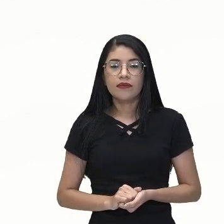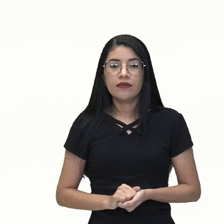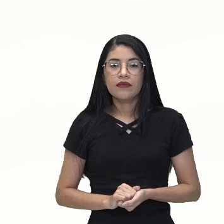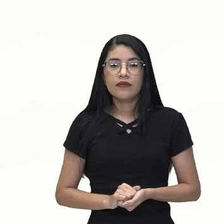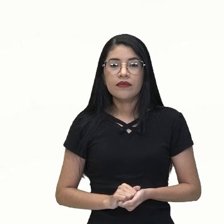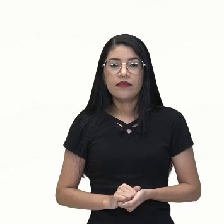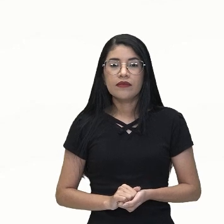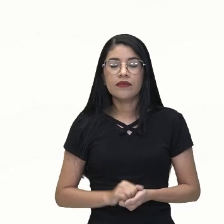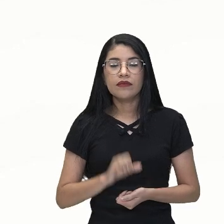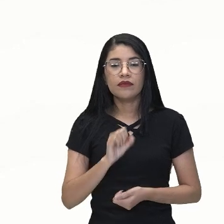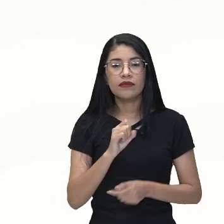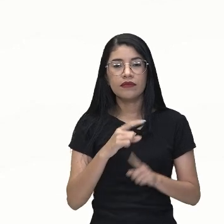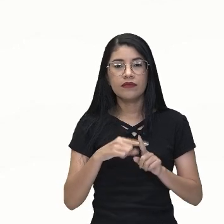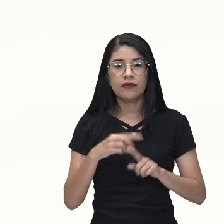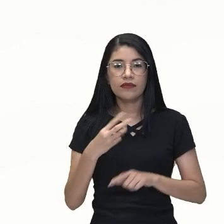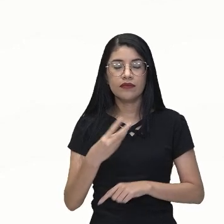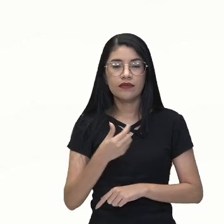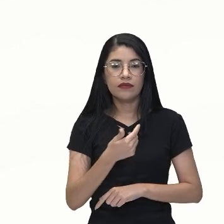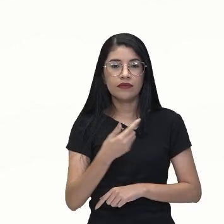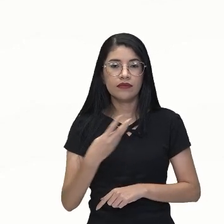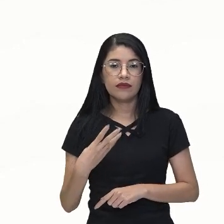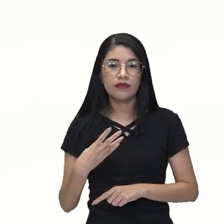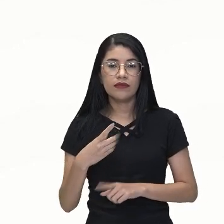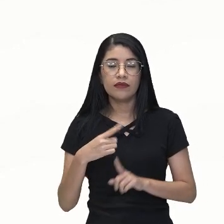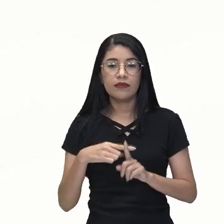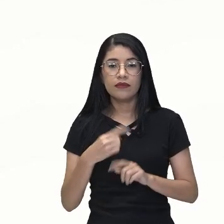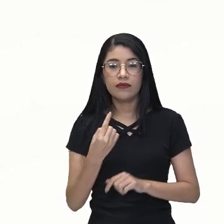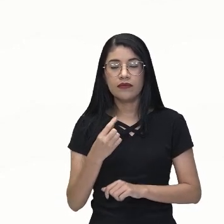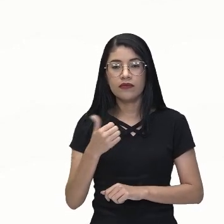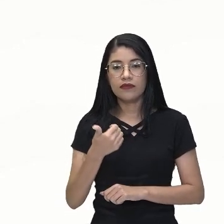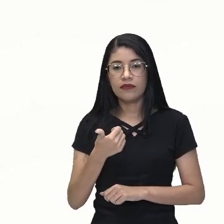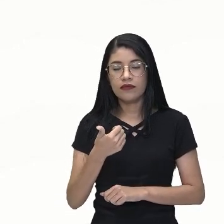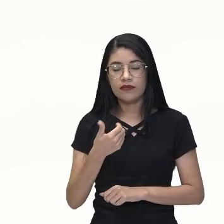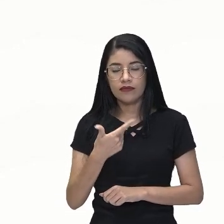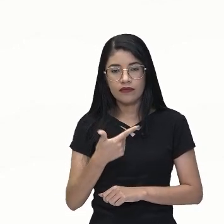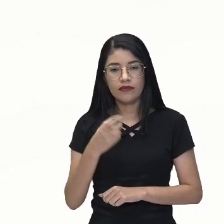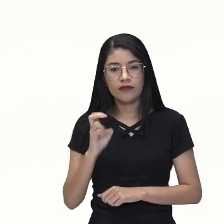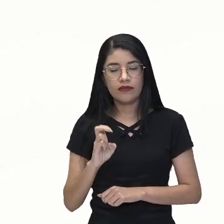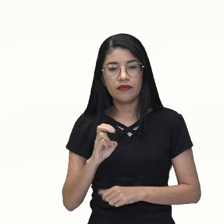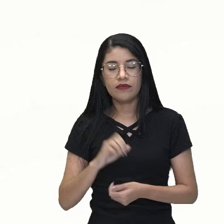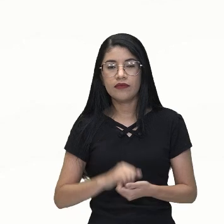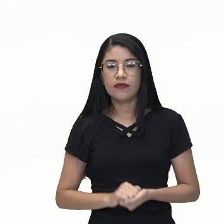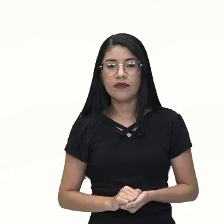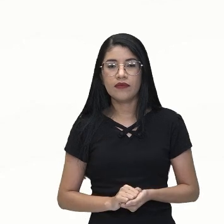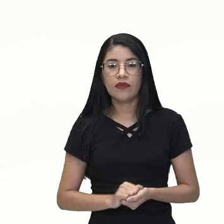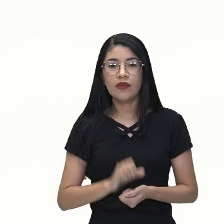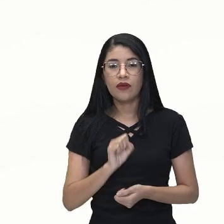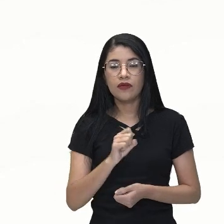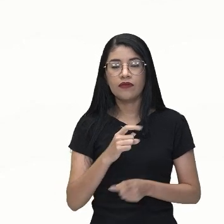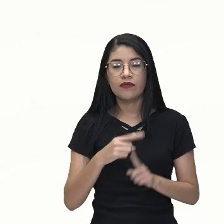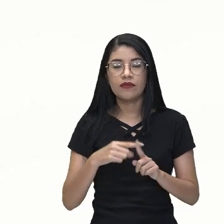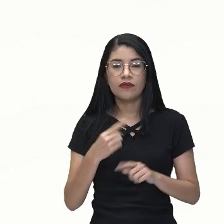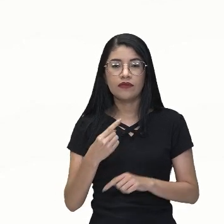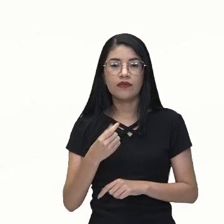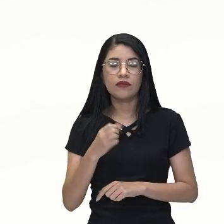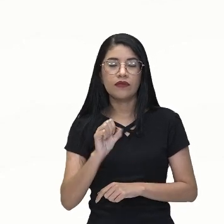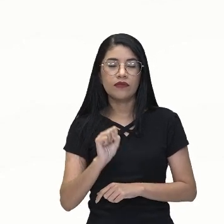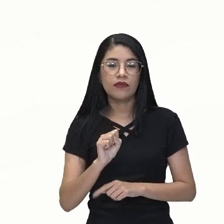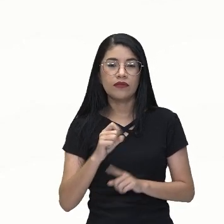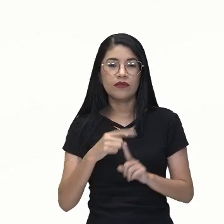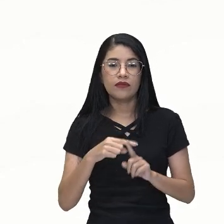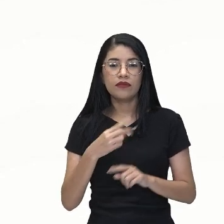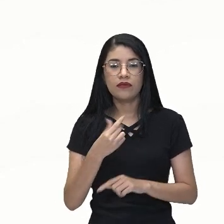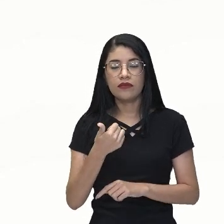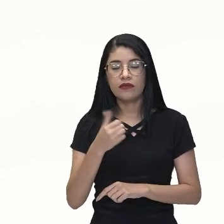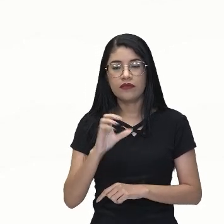8 vezes 3, 24, com mais 1, 25, sobe 2. 8 vezes 1, 8, com mais 2 é 10.